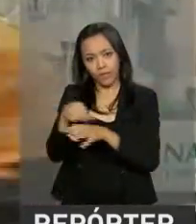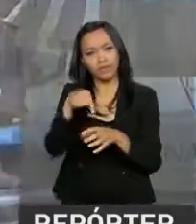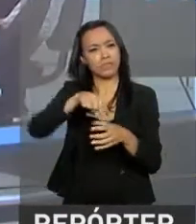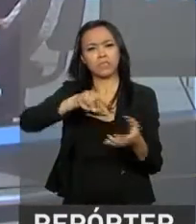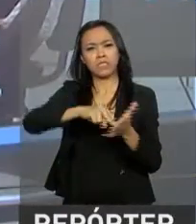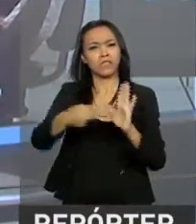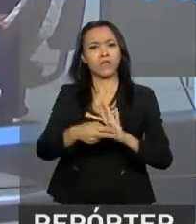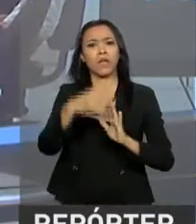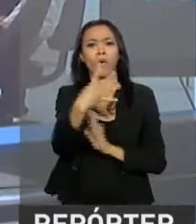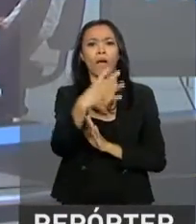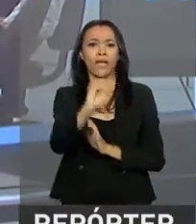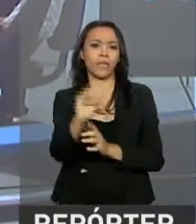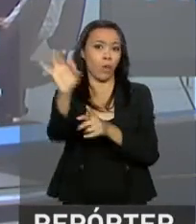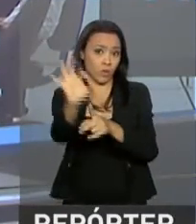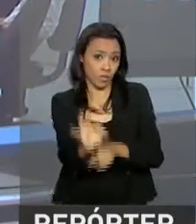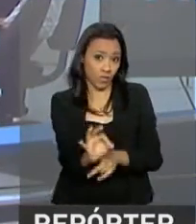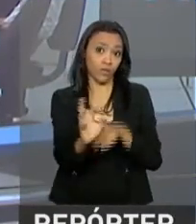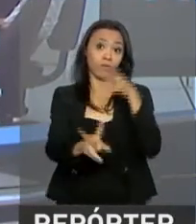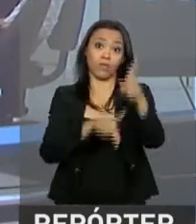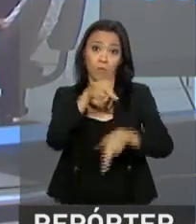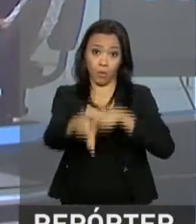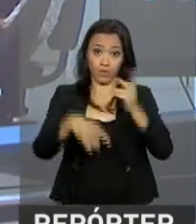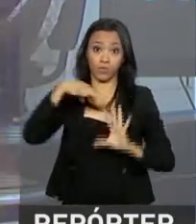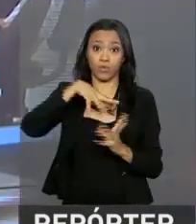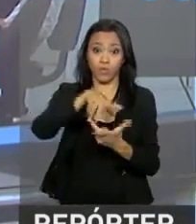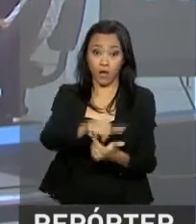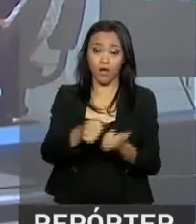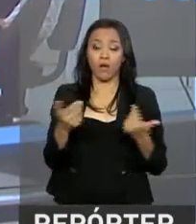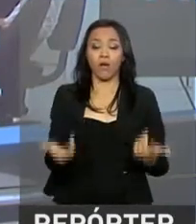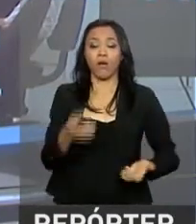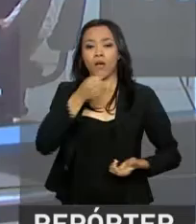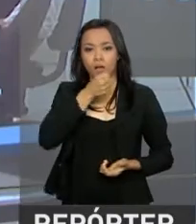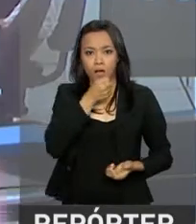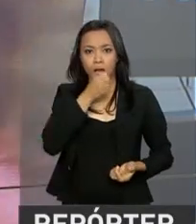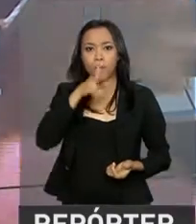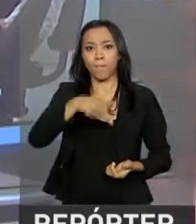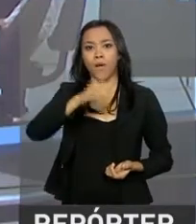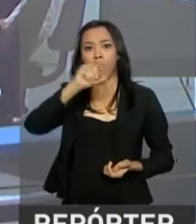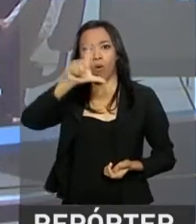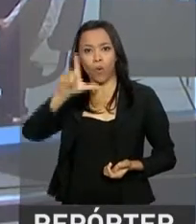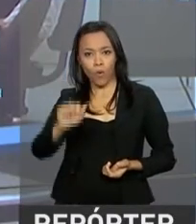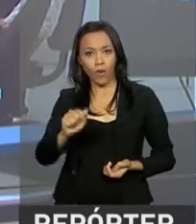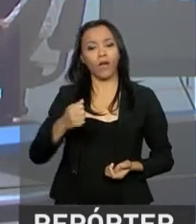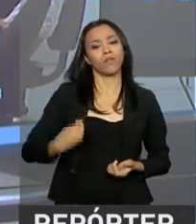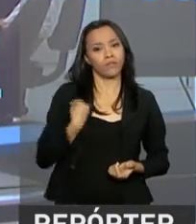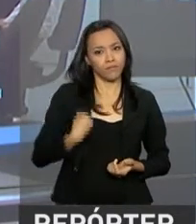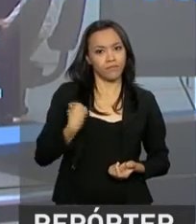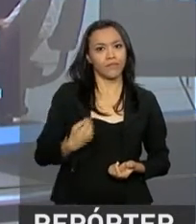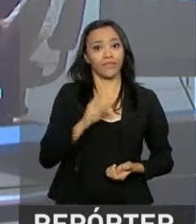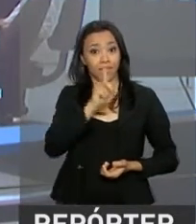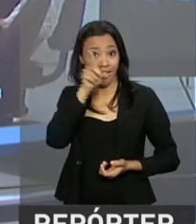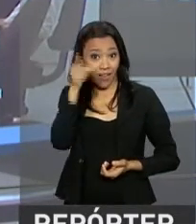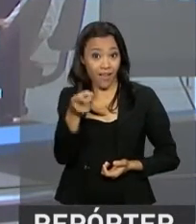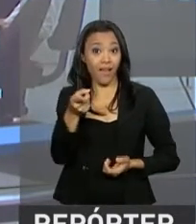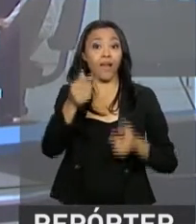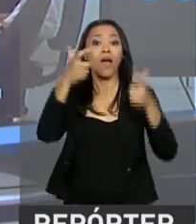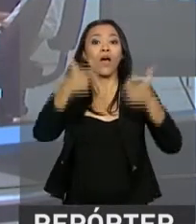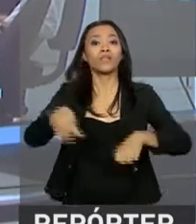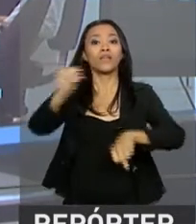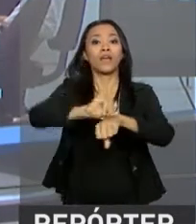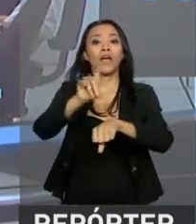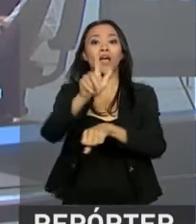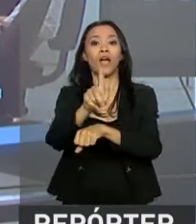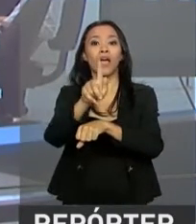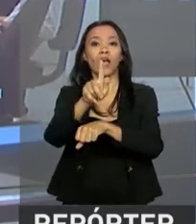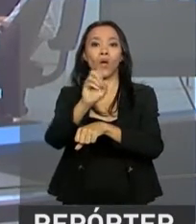40% da população mundial a repórter paula de hoje está em go cidade indiana onde será